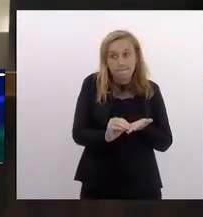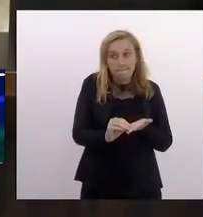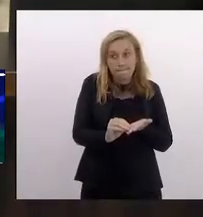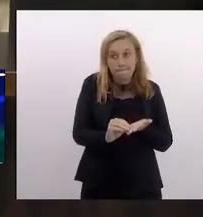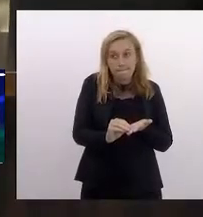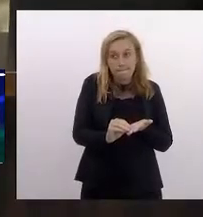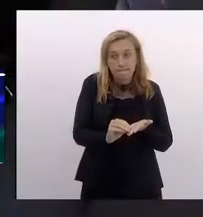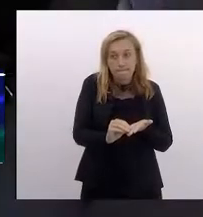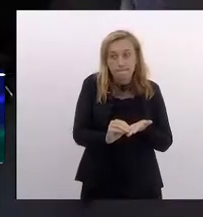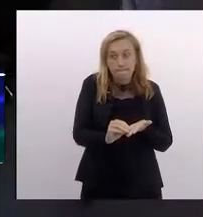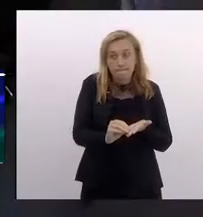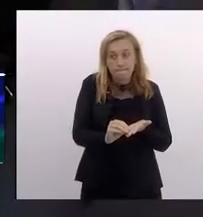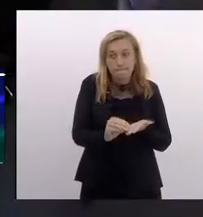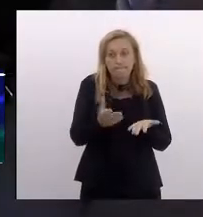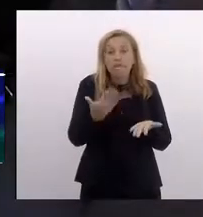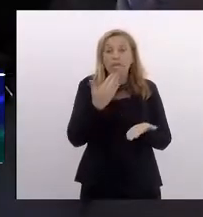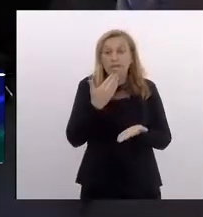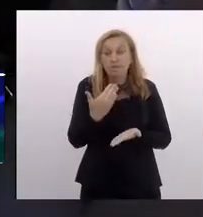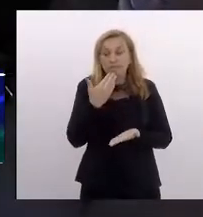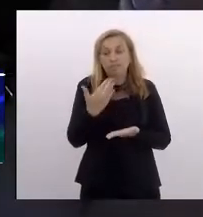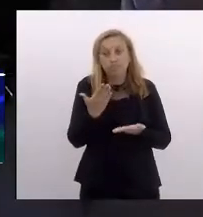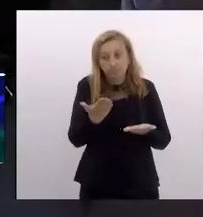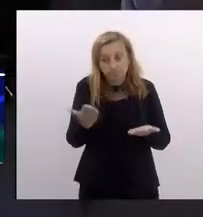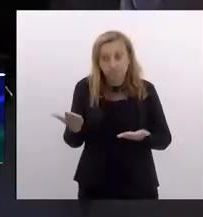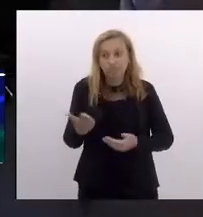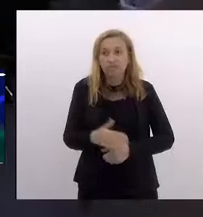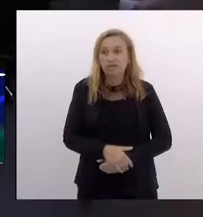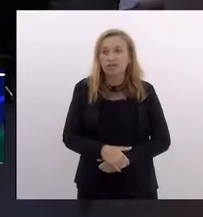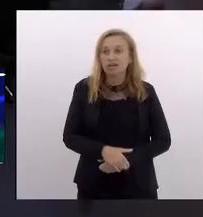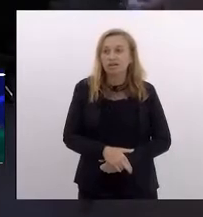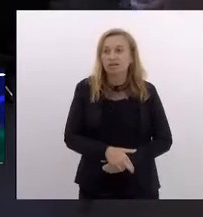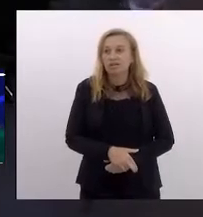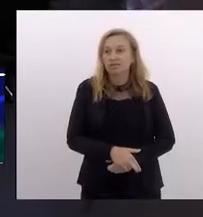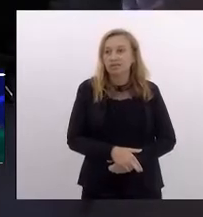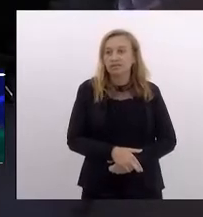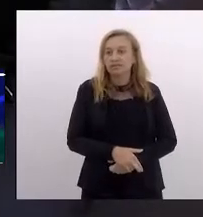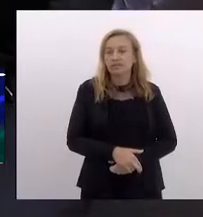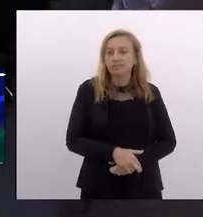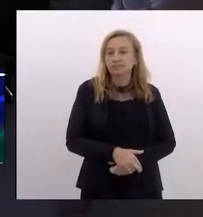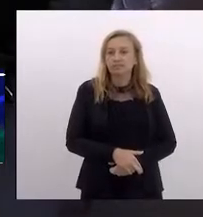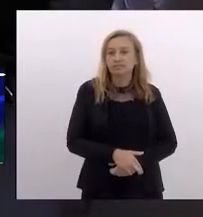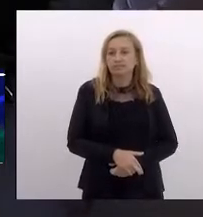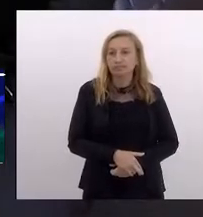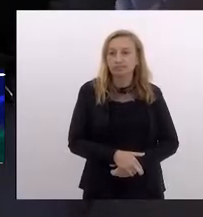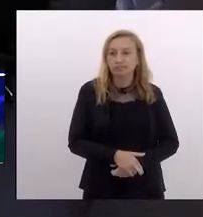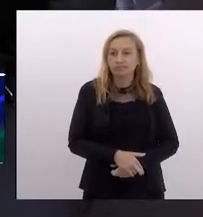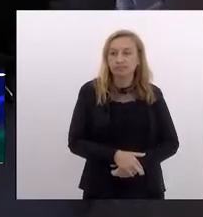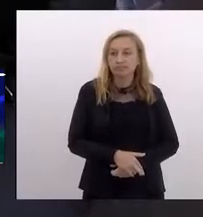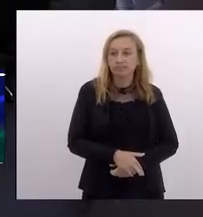tão está aqui só hoje tá por favor por favor Maceió AL